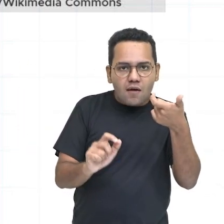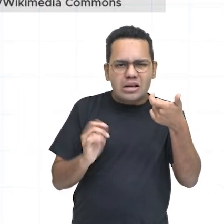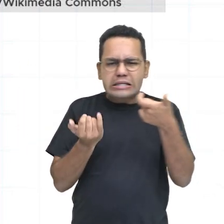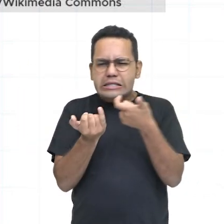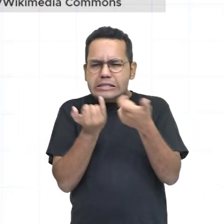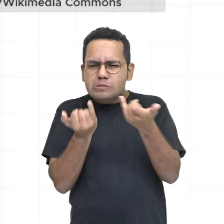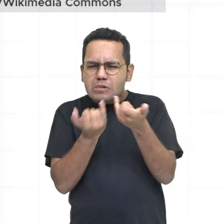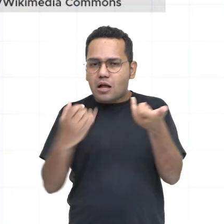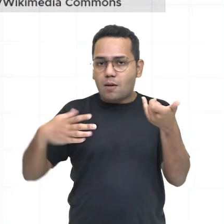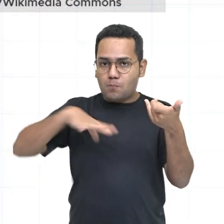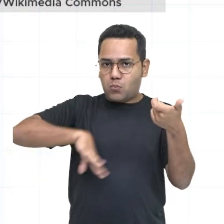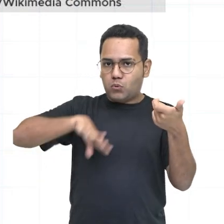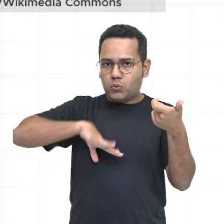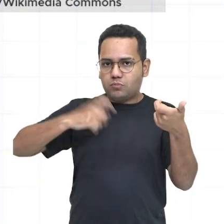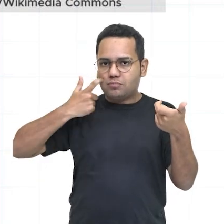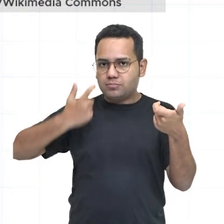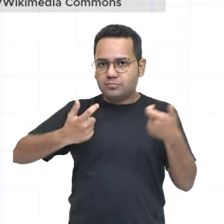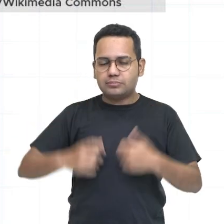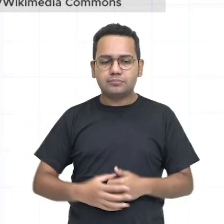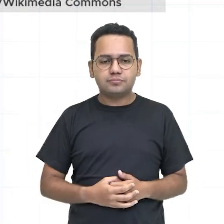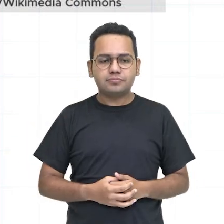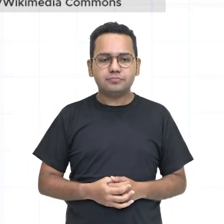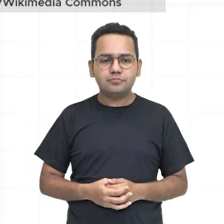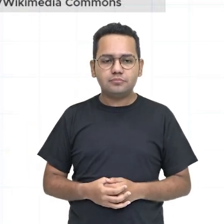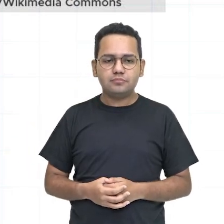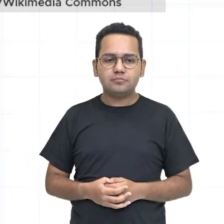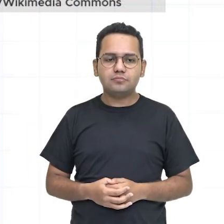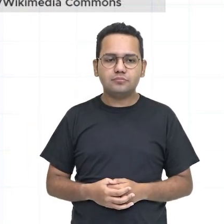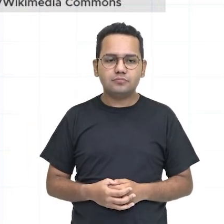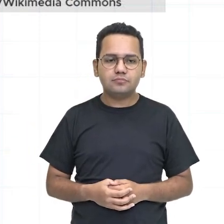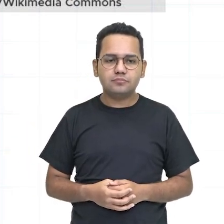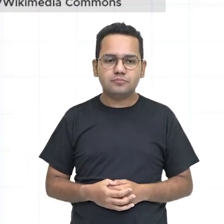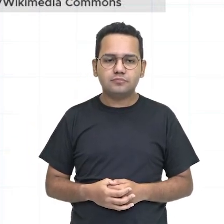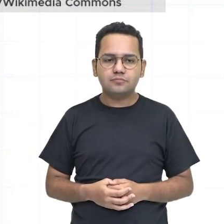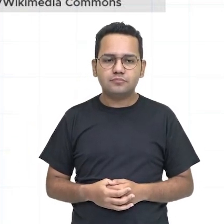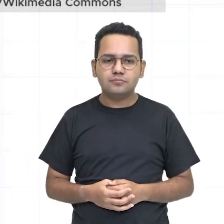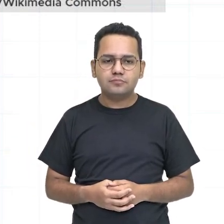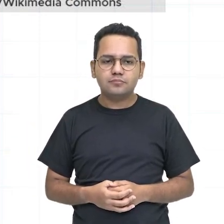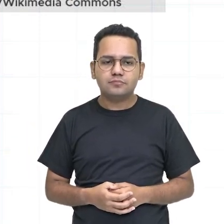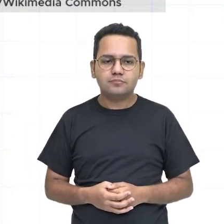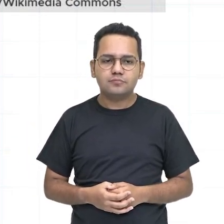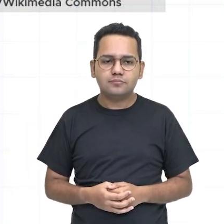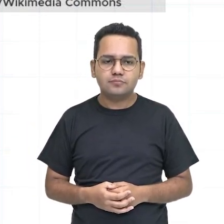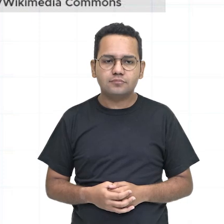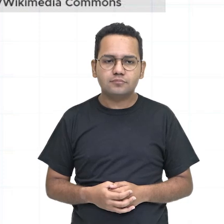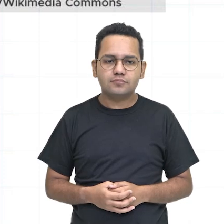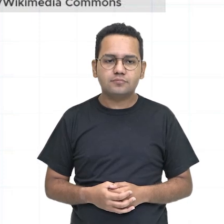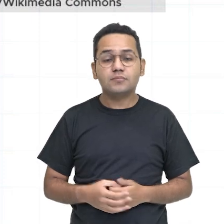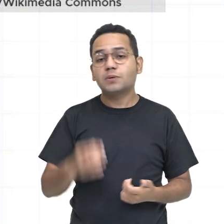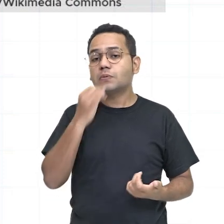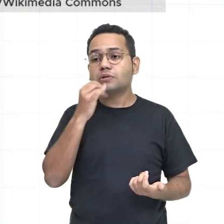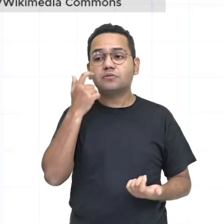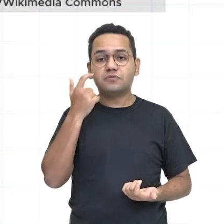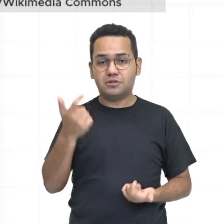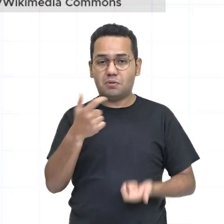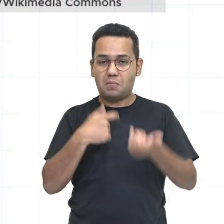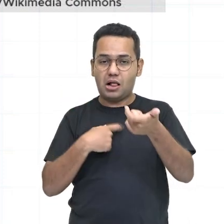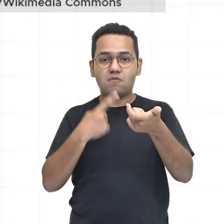palavras cognatas são aquelas palavrinhas no idioma, no caso aqui, English,